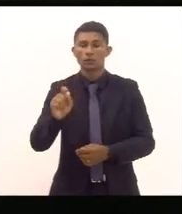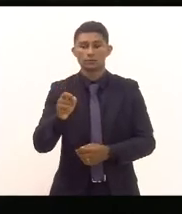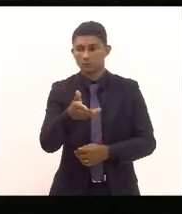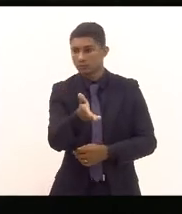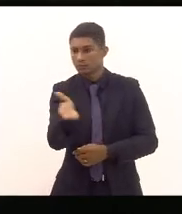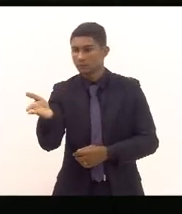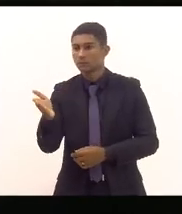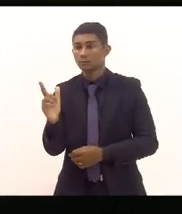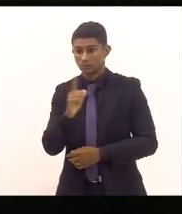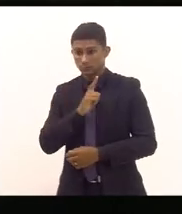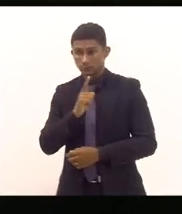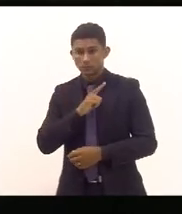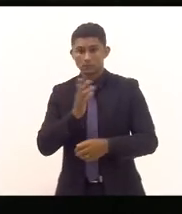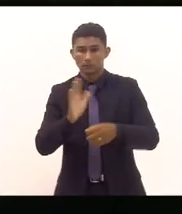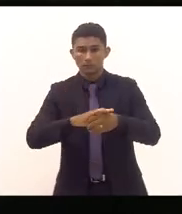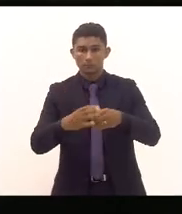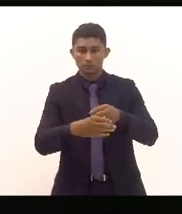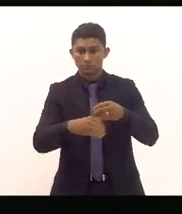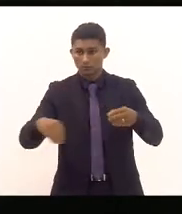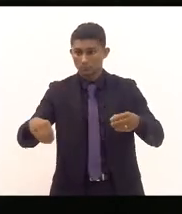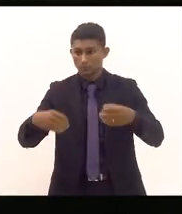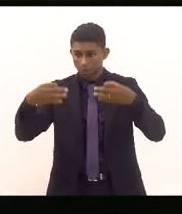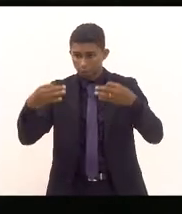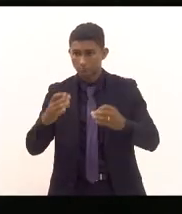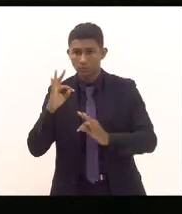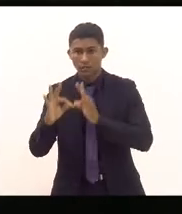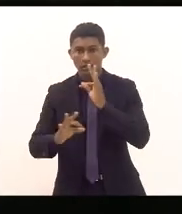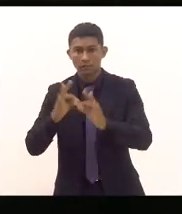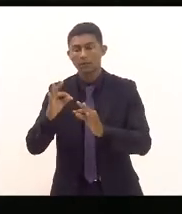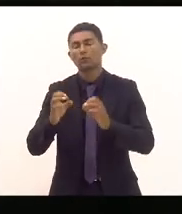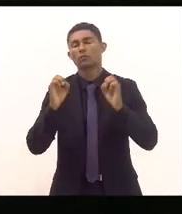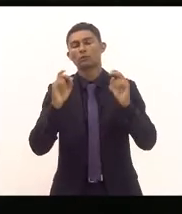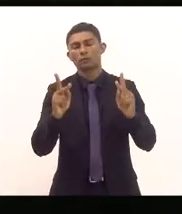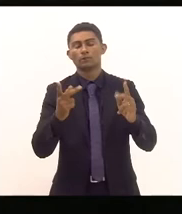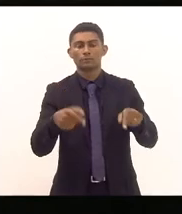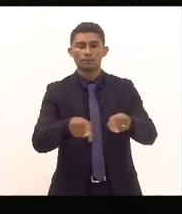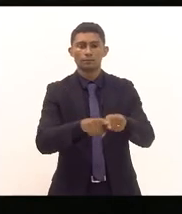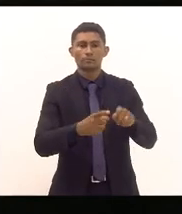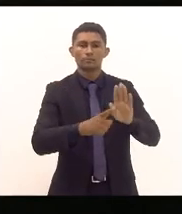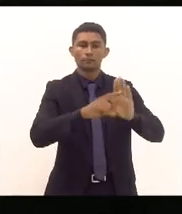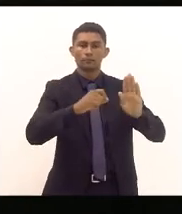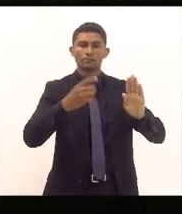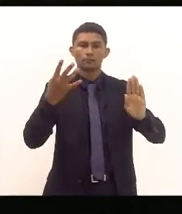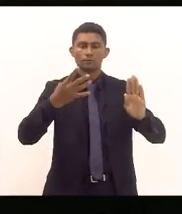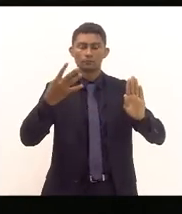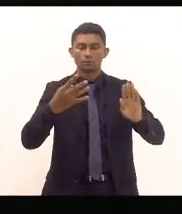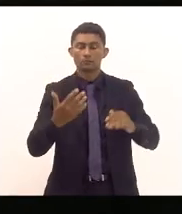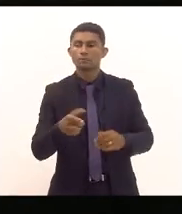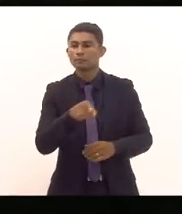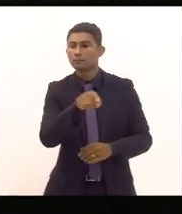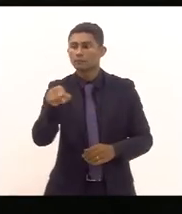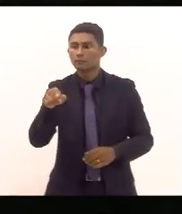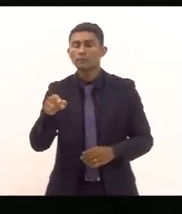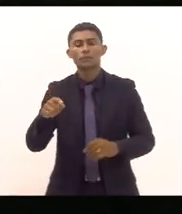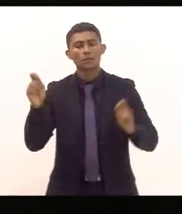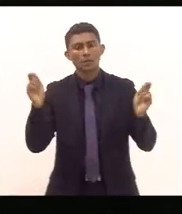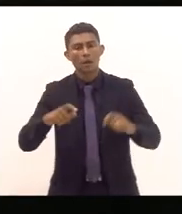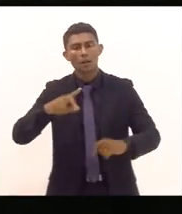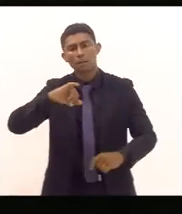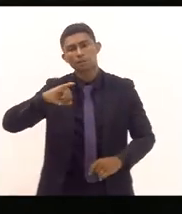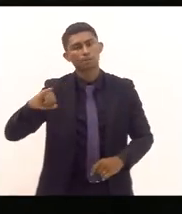onde serviço de coleta de esgoto é oferecido o artigo 4º são beneficiários da tarifa social